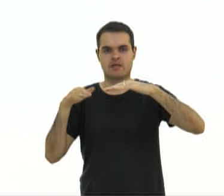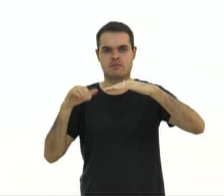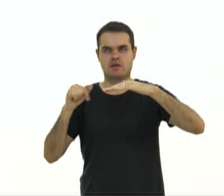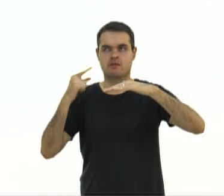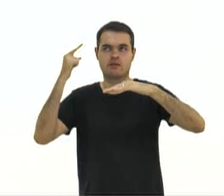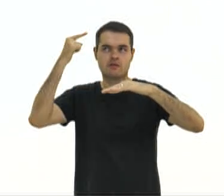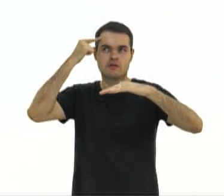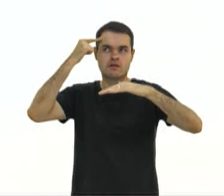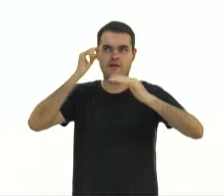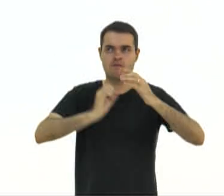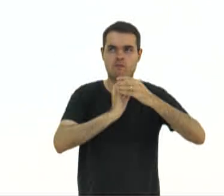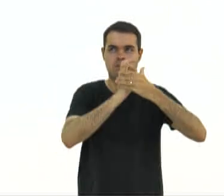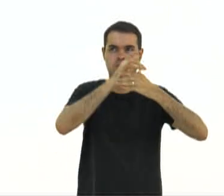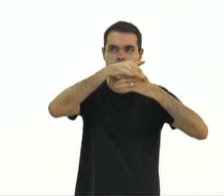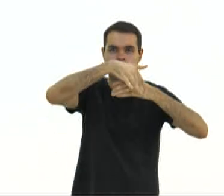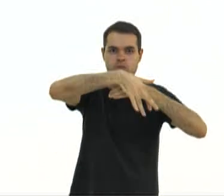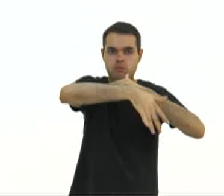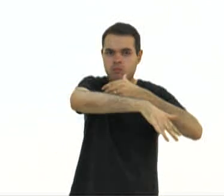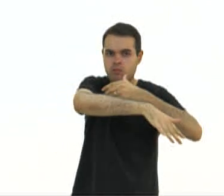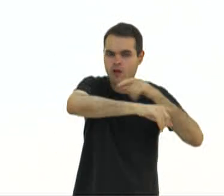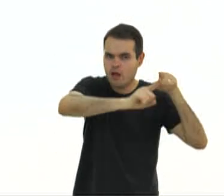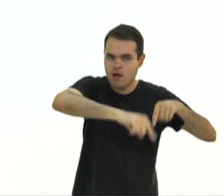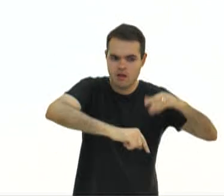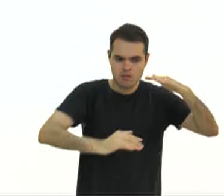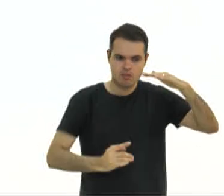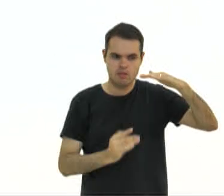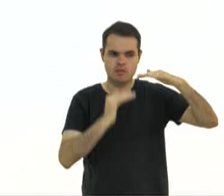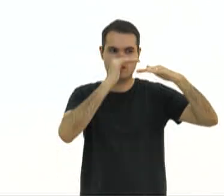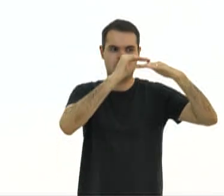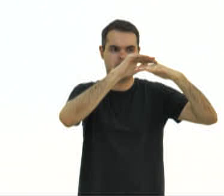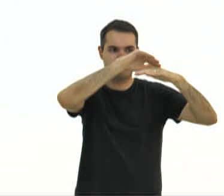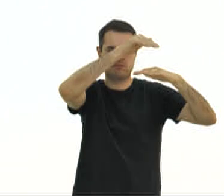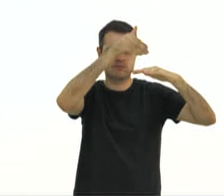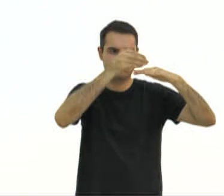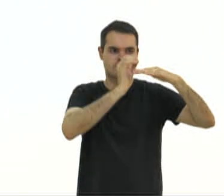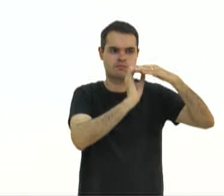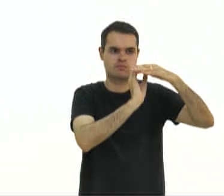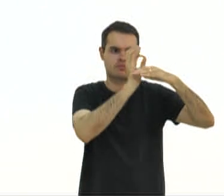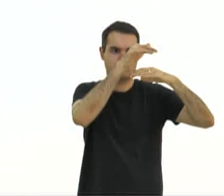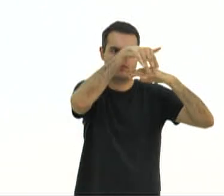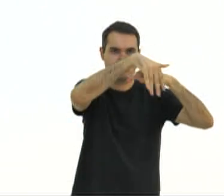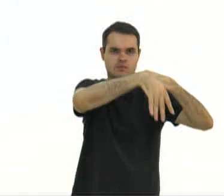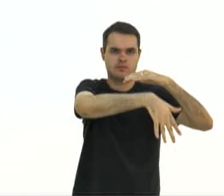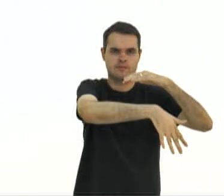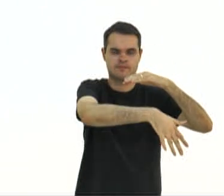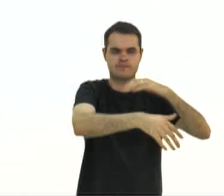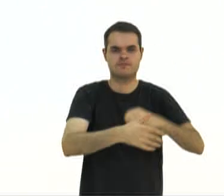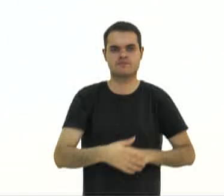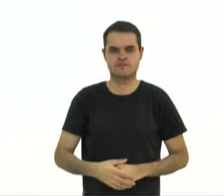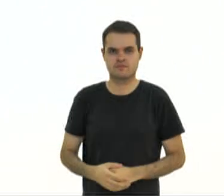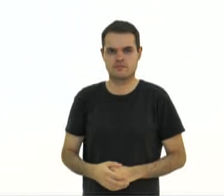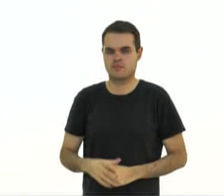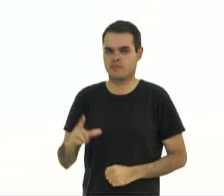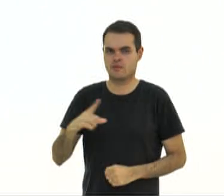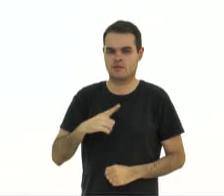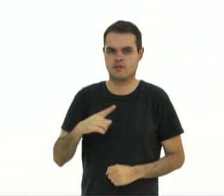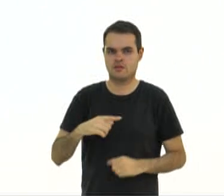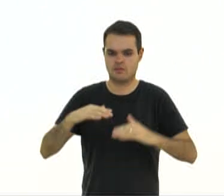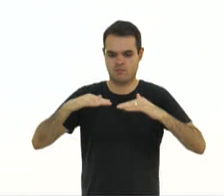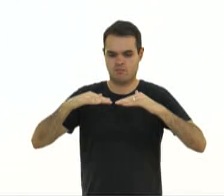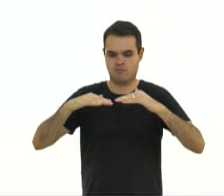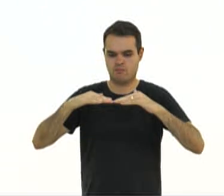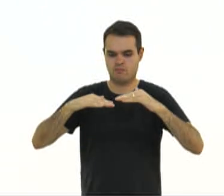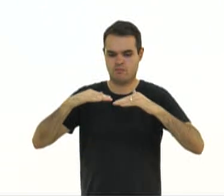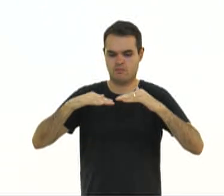vulcão, né? A parte terrestre lá que a gente conhece. Então, aonde você tem, por exemplo, regiões onde que existe um encontro de placas